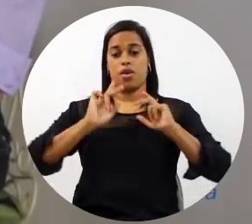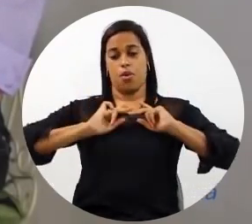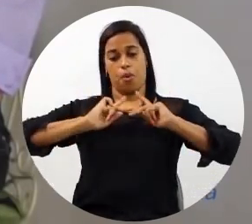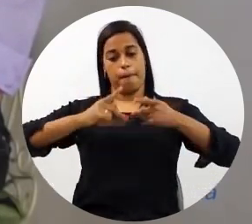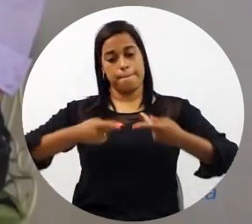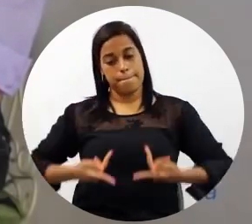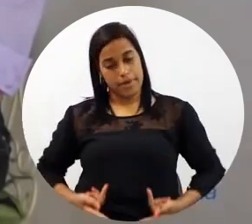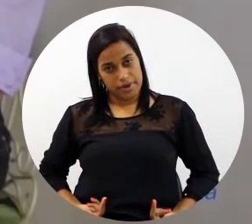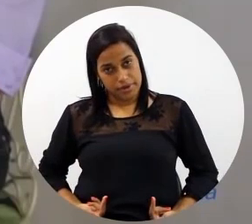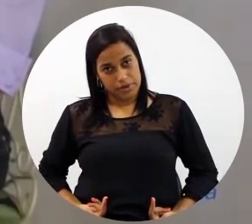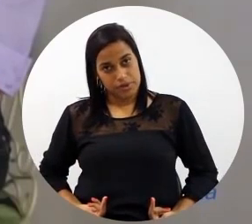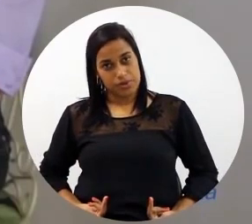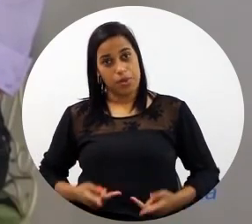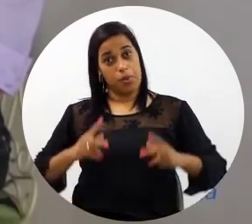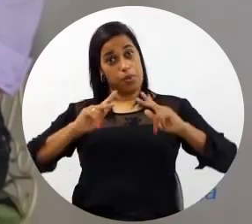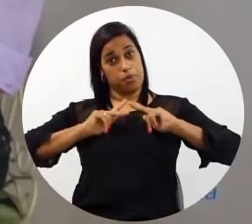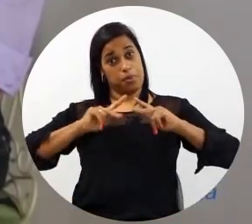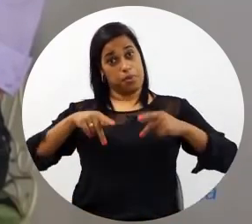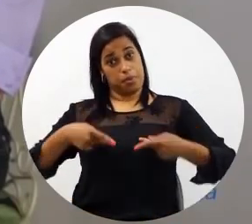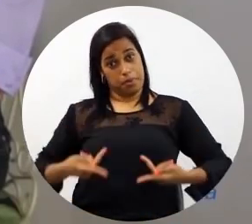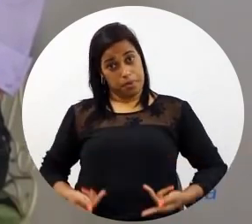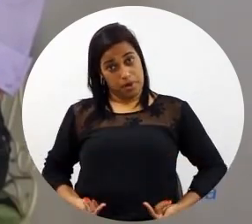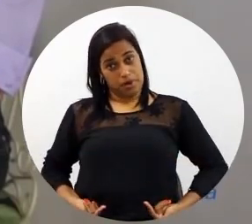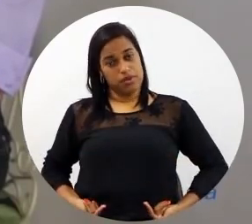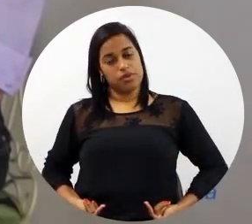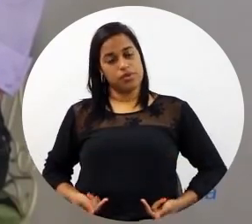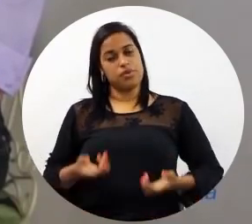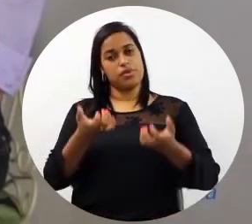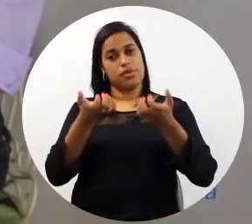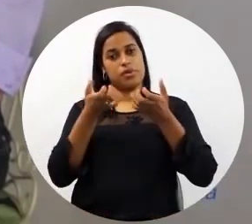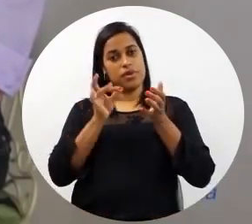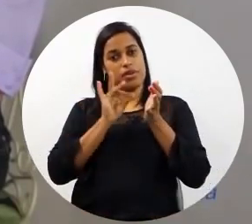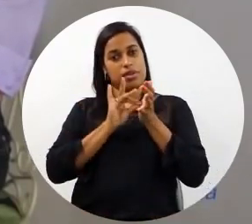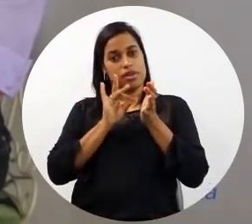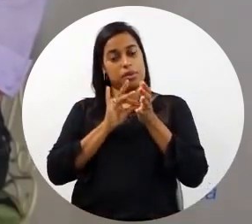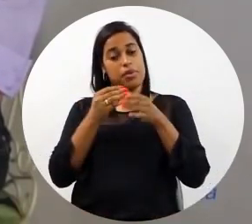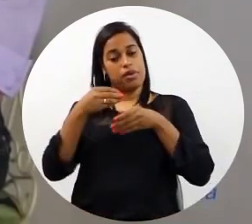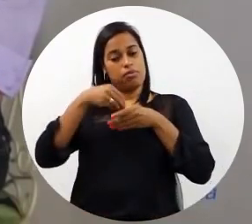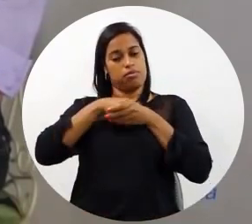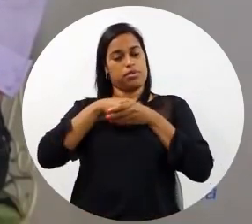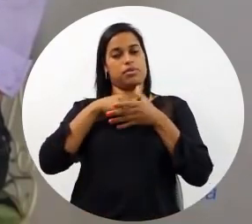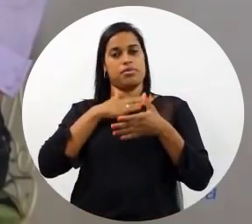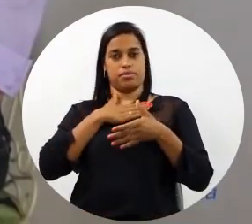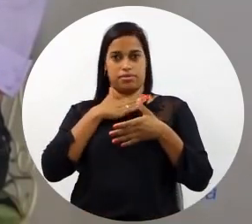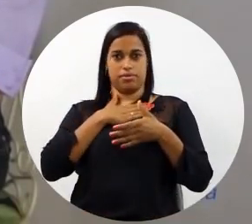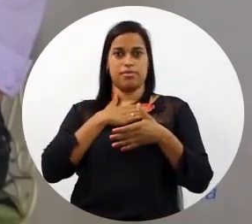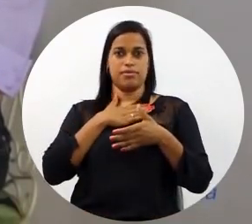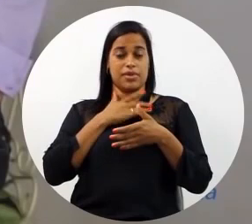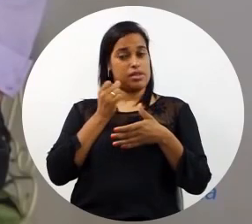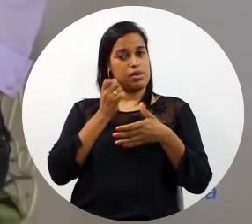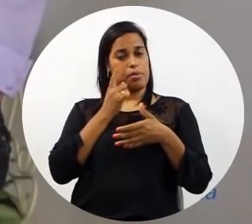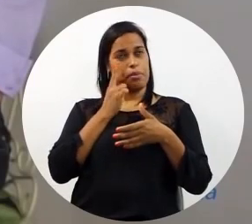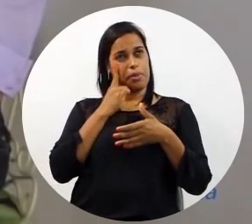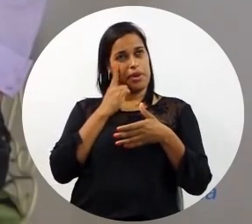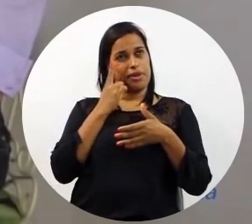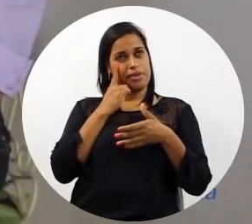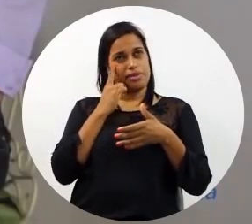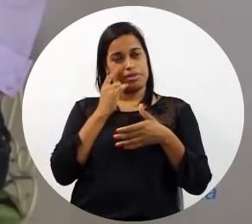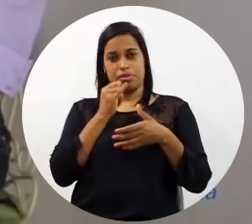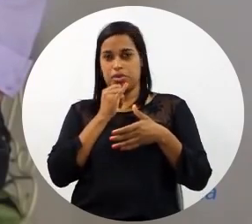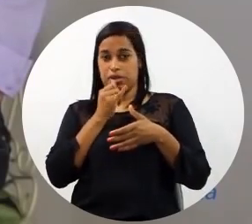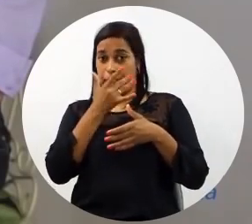humano, humano, puramente humano, e que é um querer interiorizado. Se a gente pensa